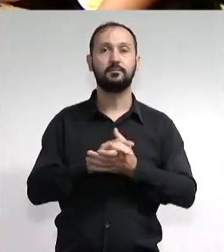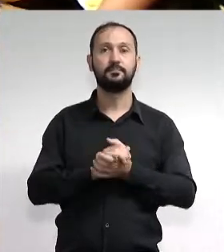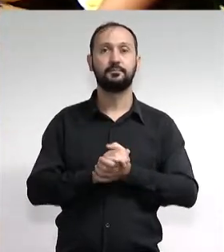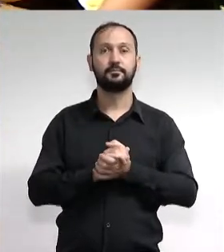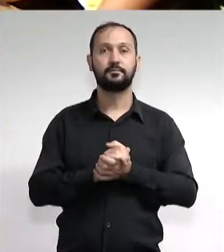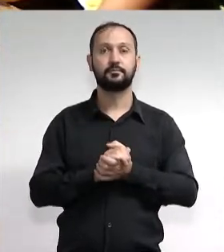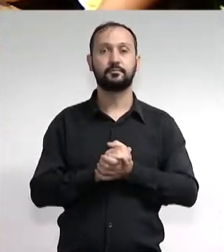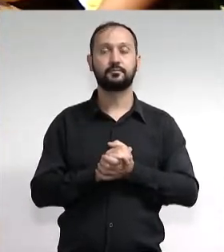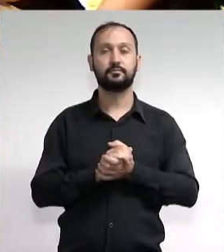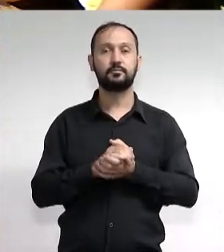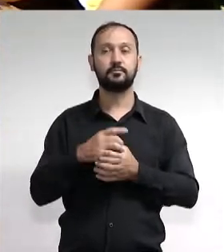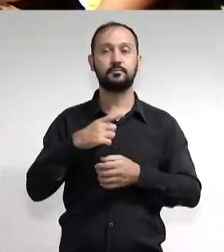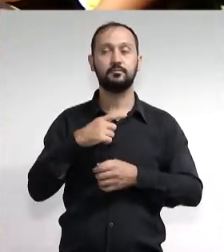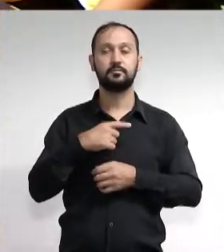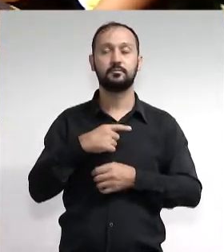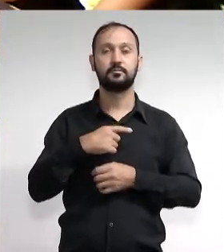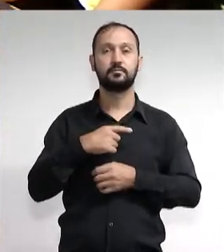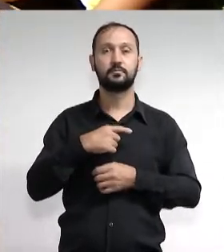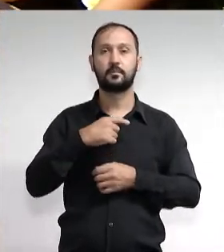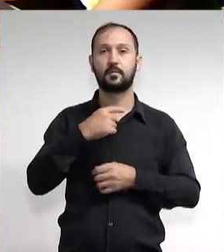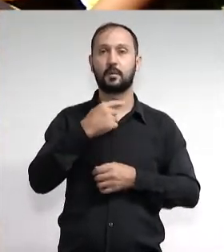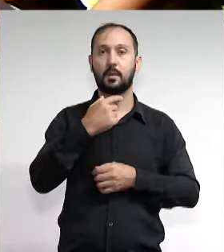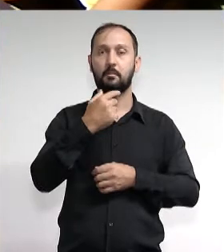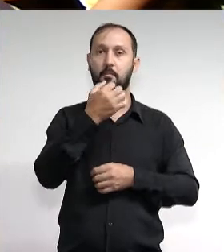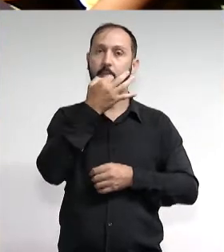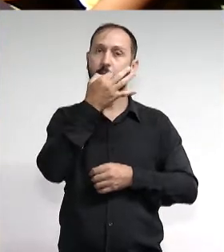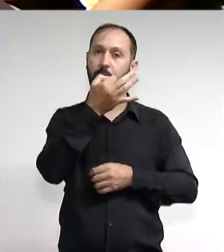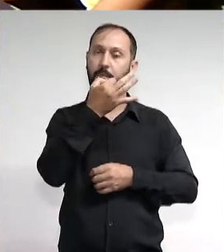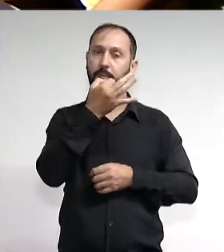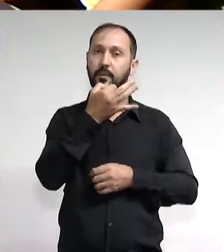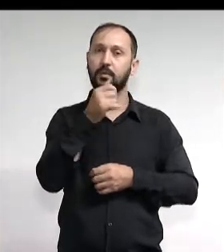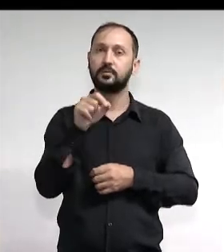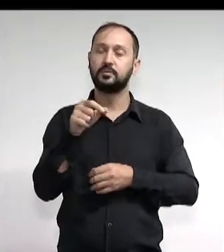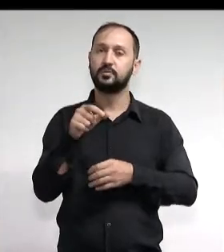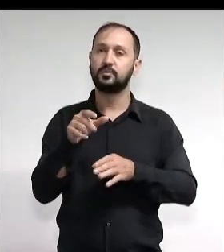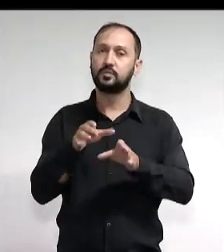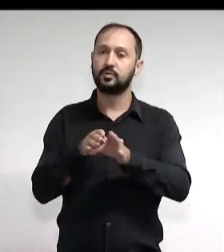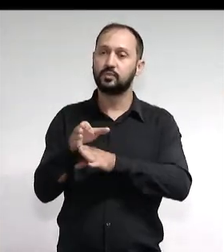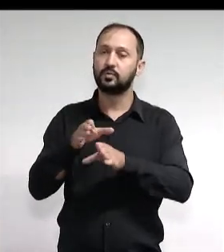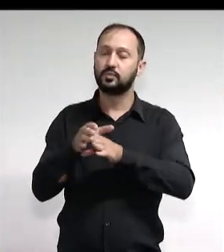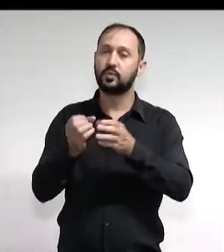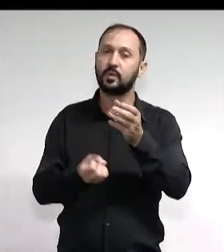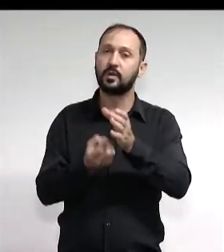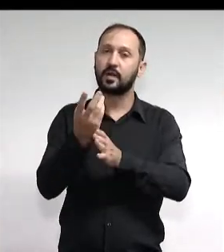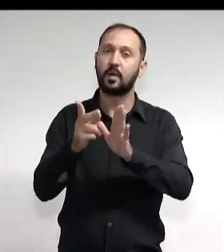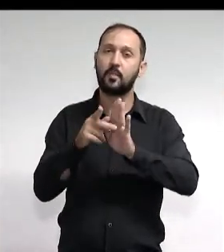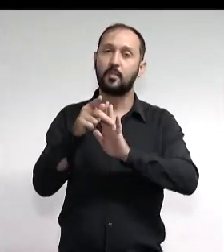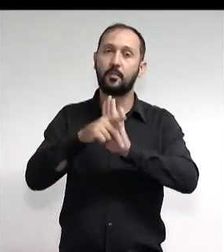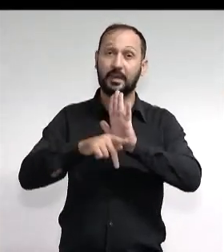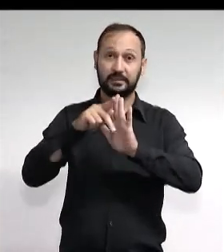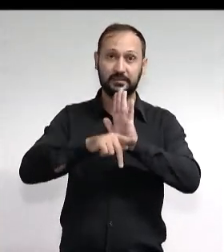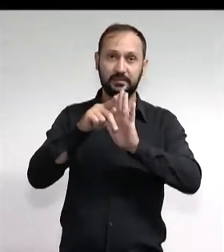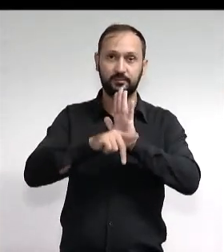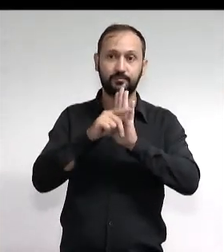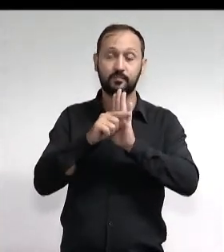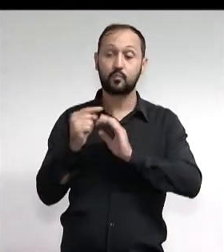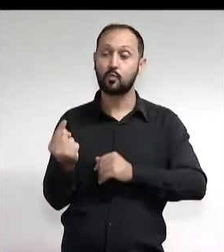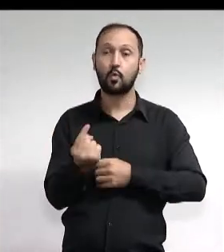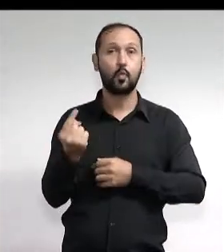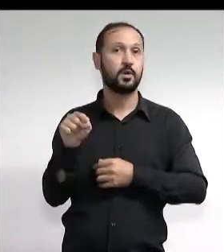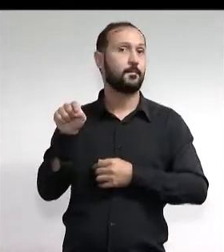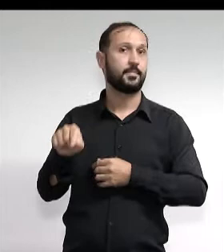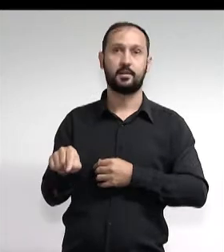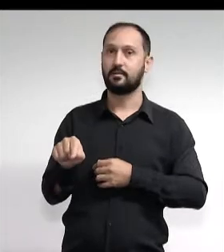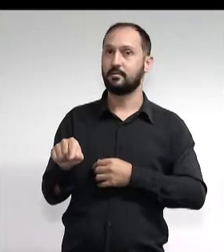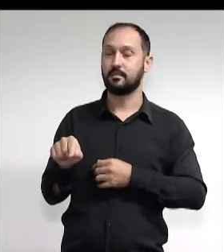colocamos uma proposta mesmo de orientação de um planejamento mais